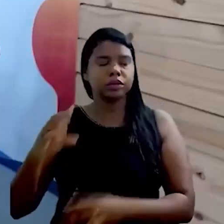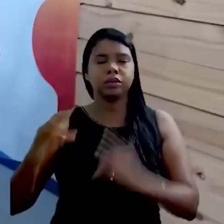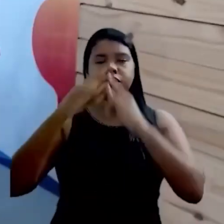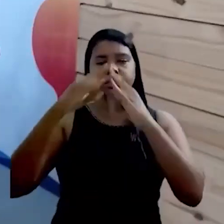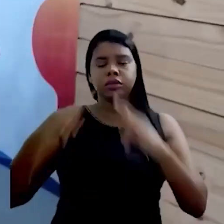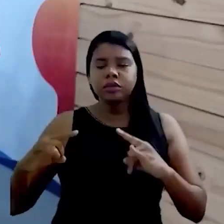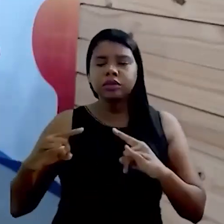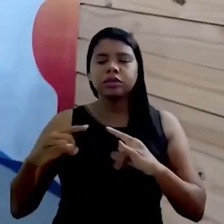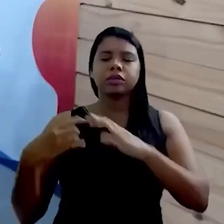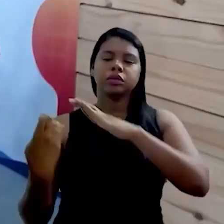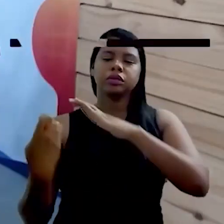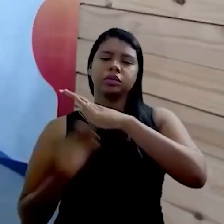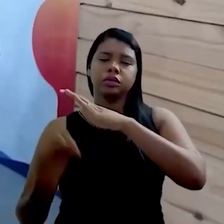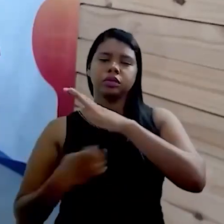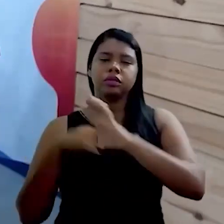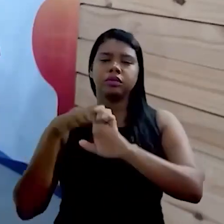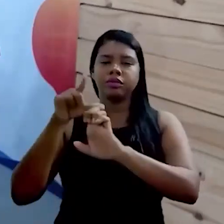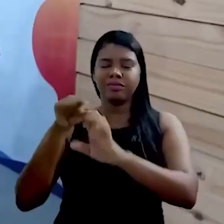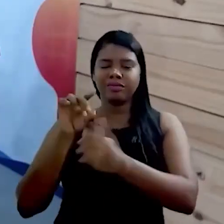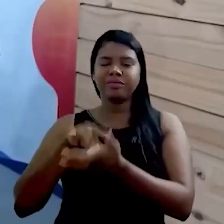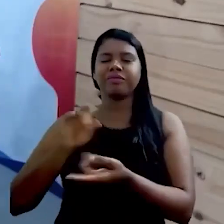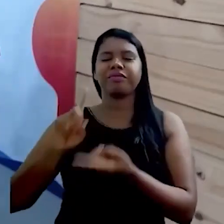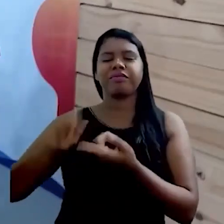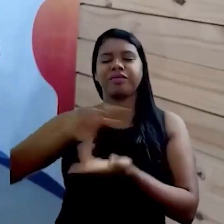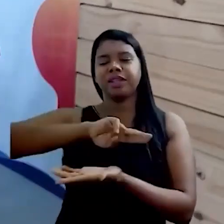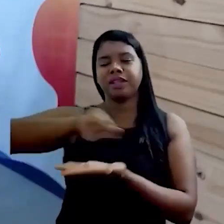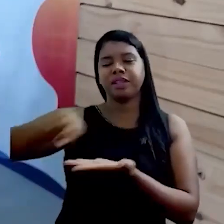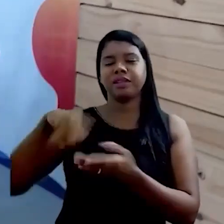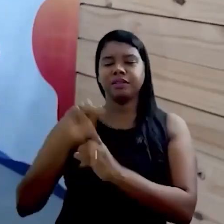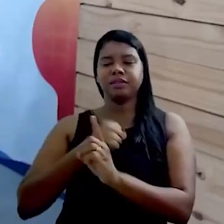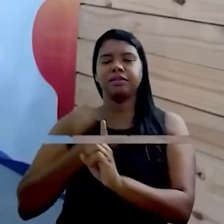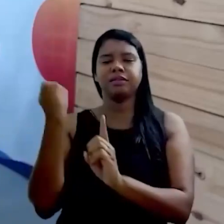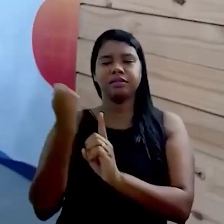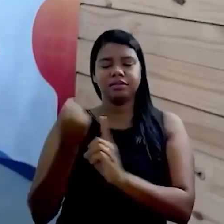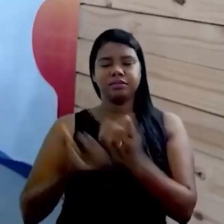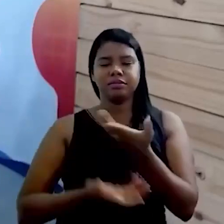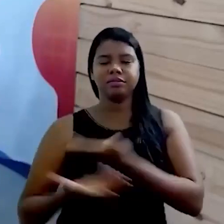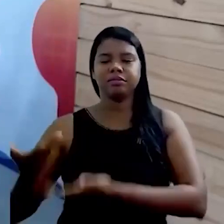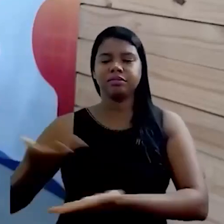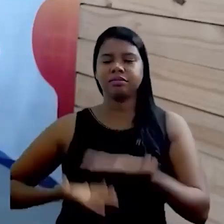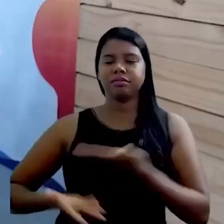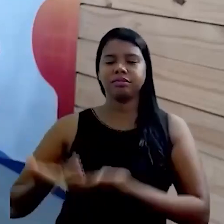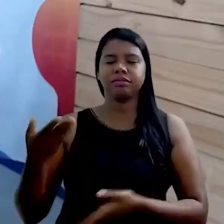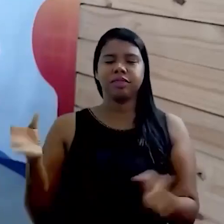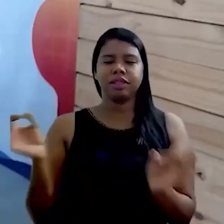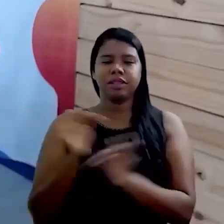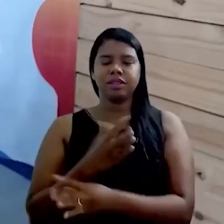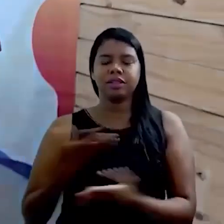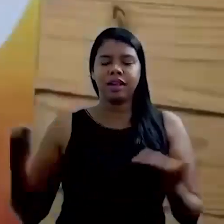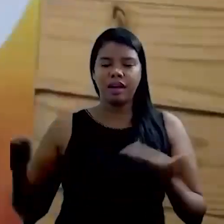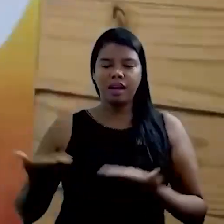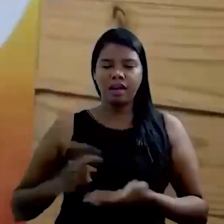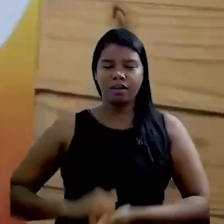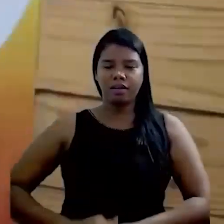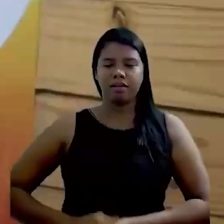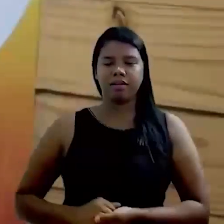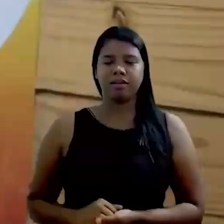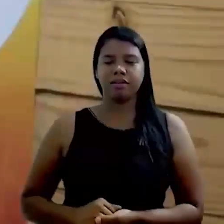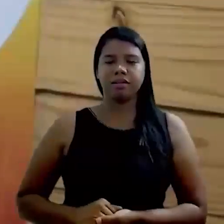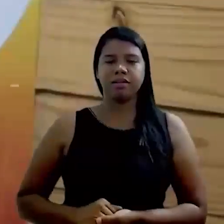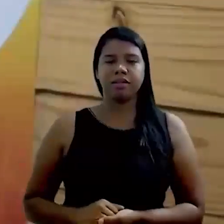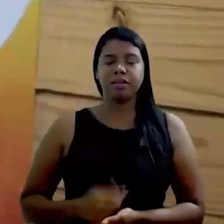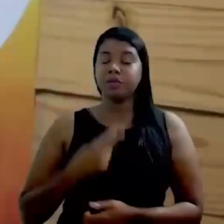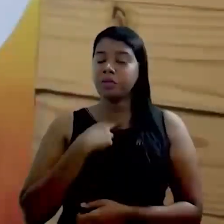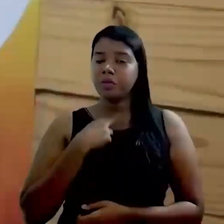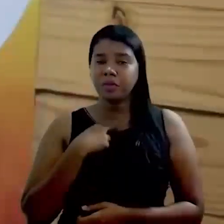instituição, das empresas, essa inclusão, essa diversidade social. Exato. E aí, para fechar, tem uma tendência que acho que a gente não